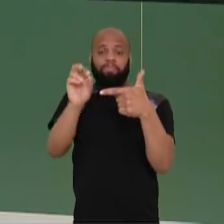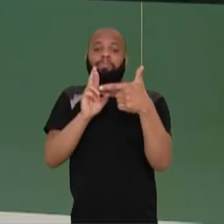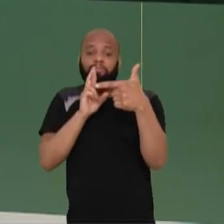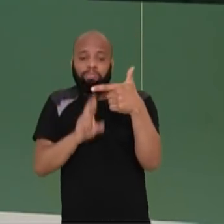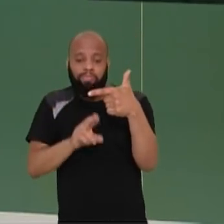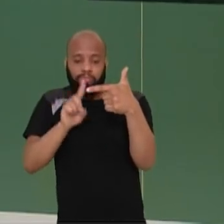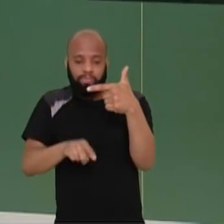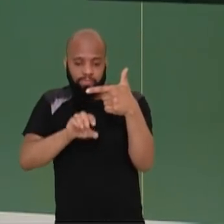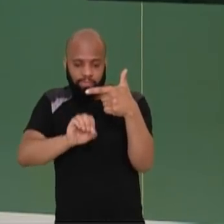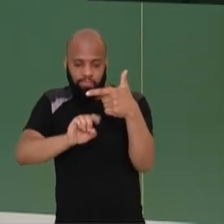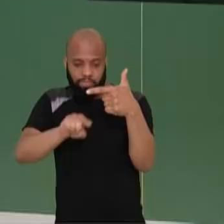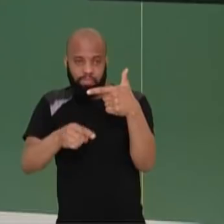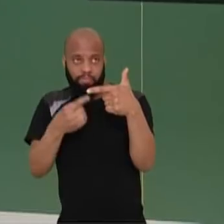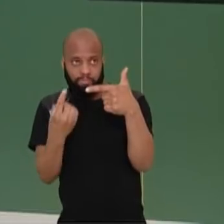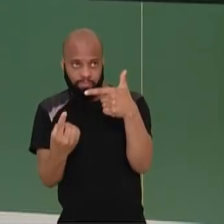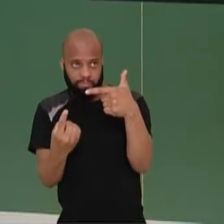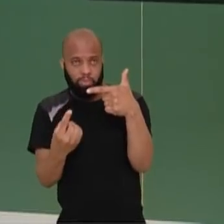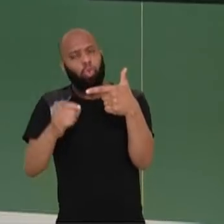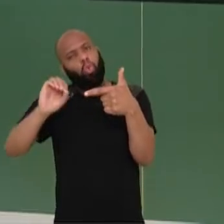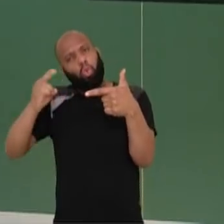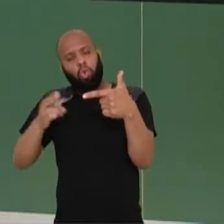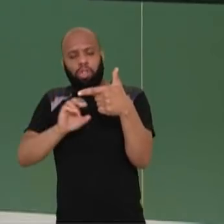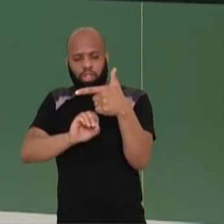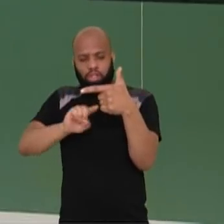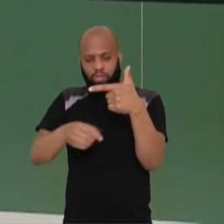ter 0,1 ou